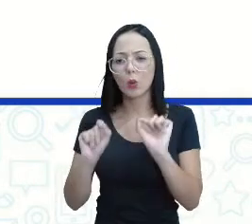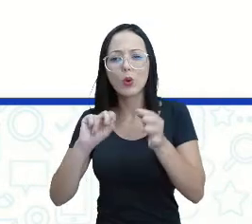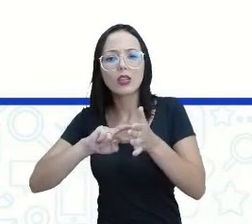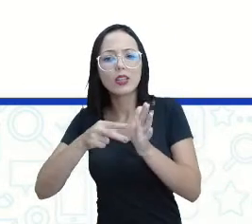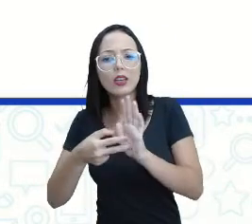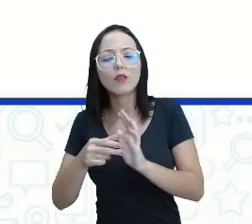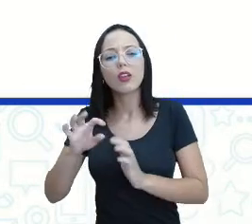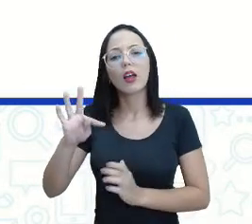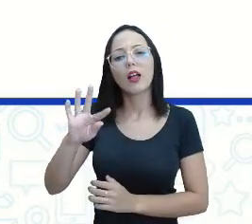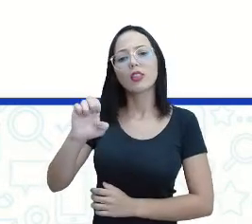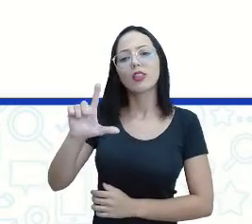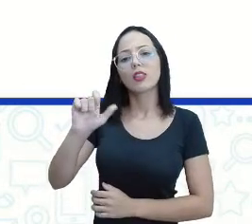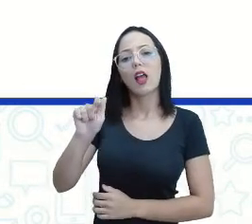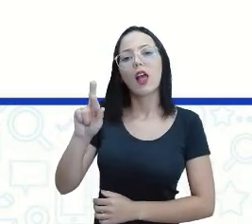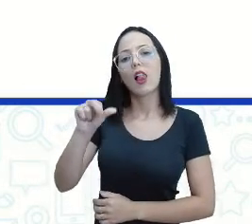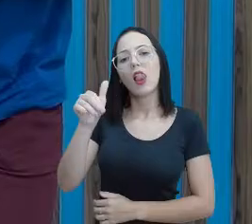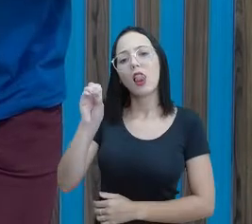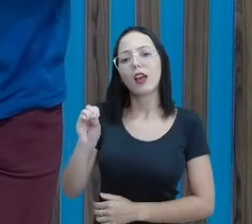Telégrafo, meu irmão.